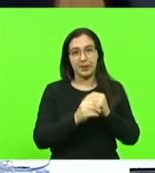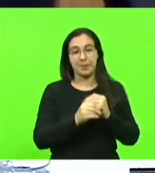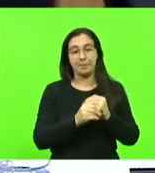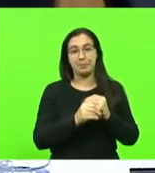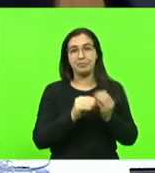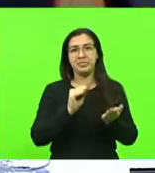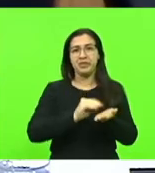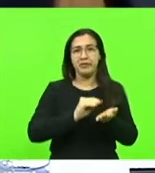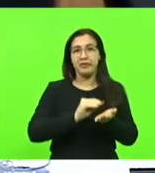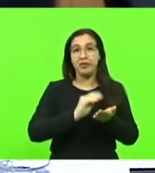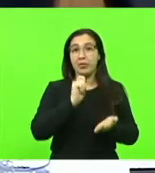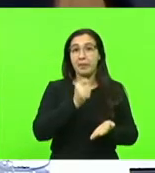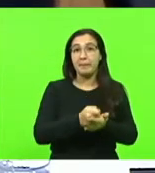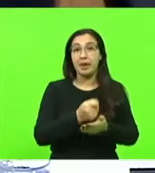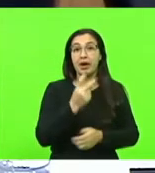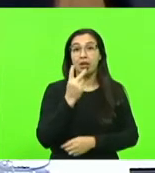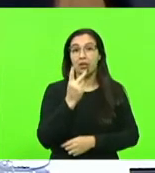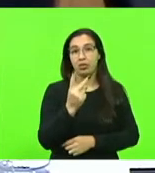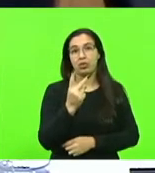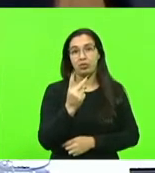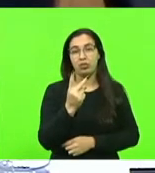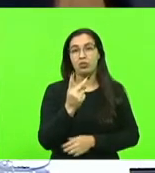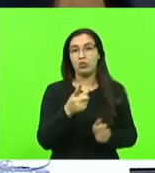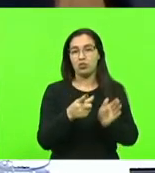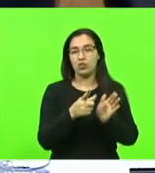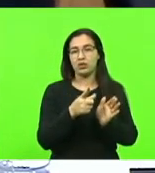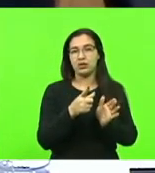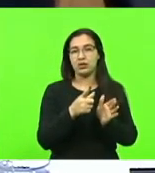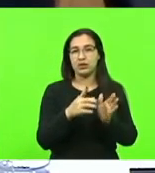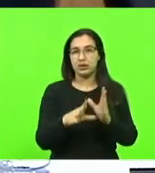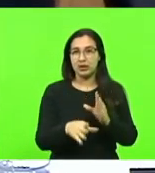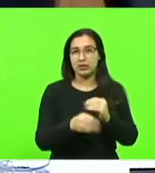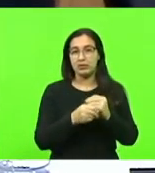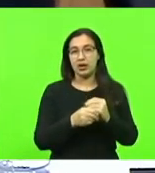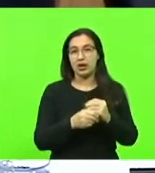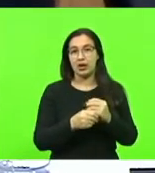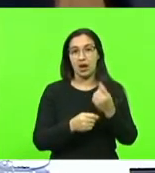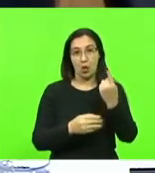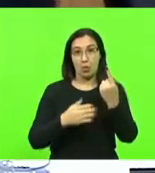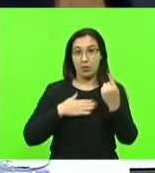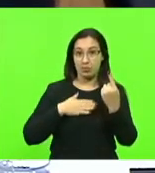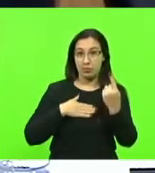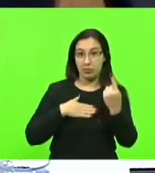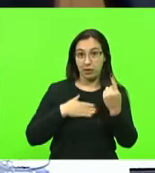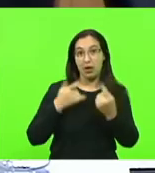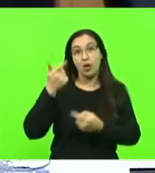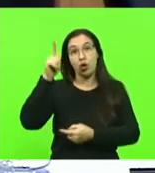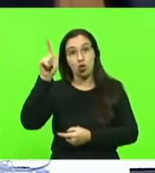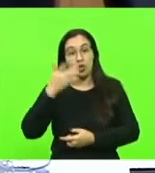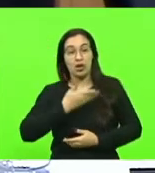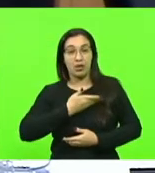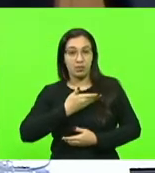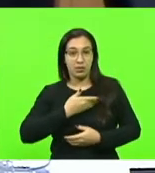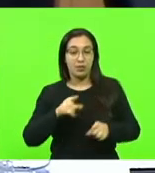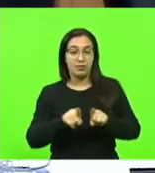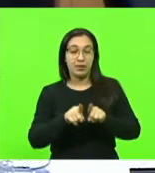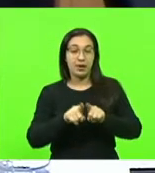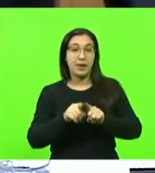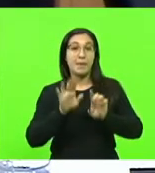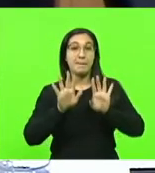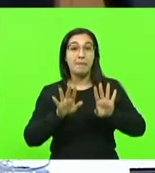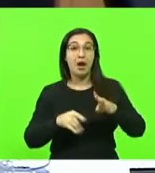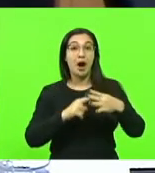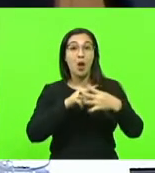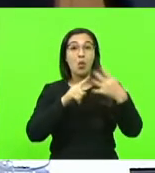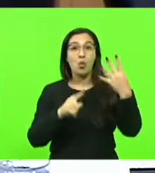ser pagas 2 emendas, uma minha e uma de um outro colega. Mas 4 emendas, pasmem,